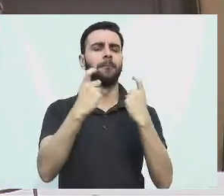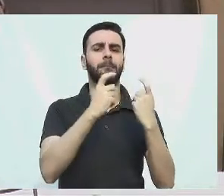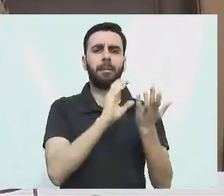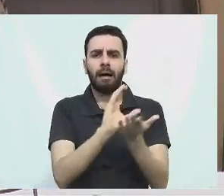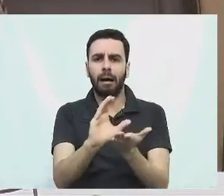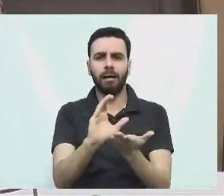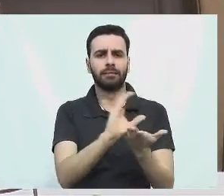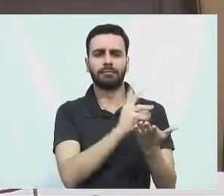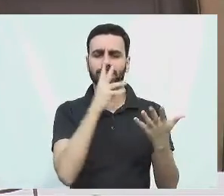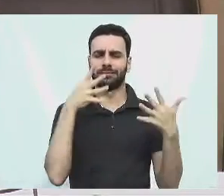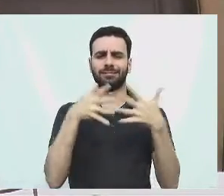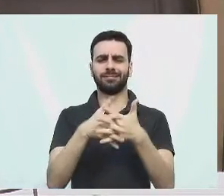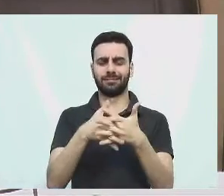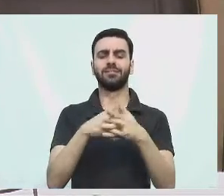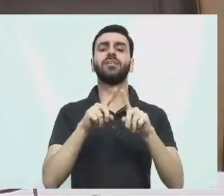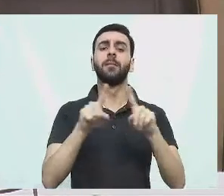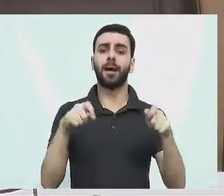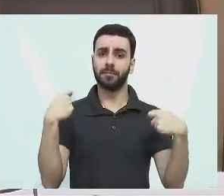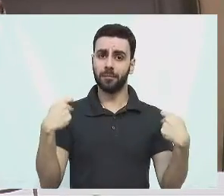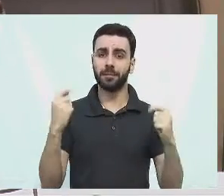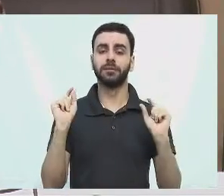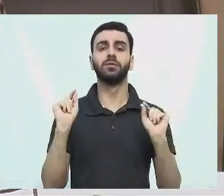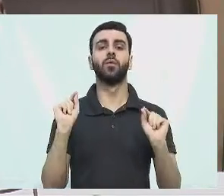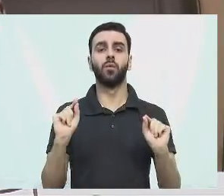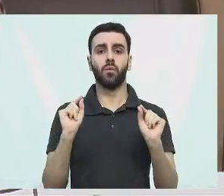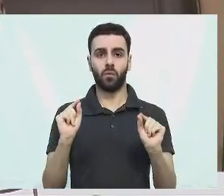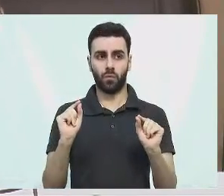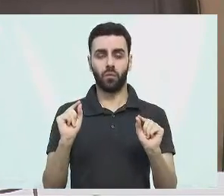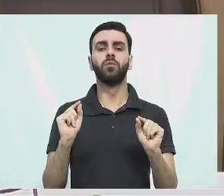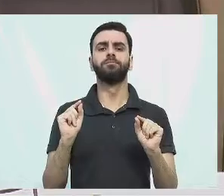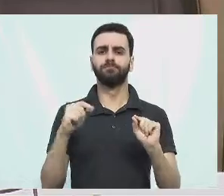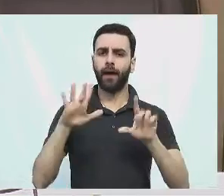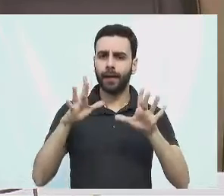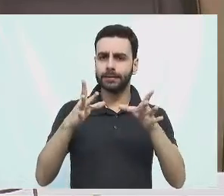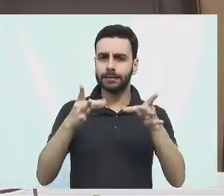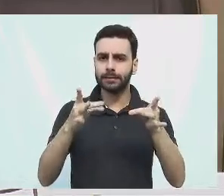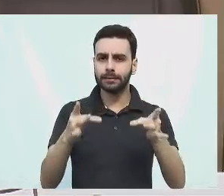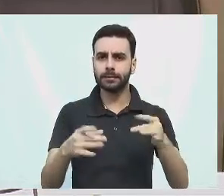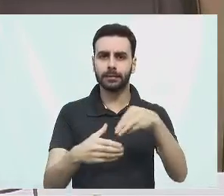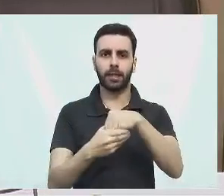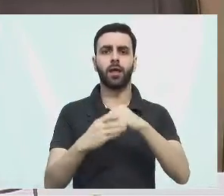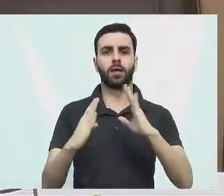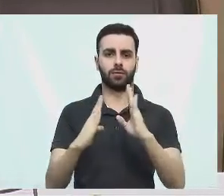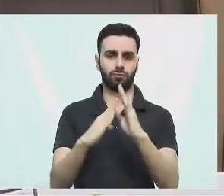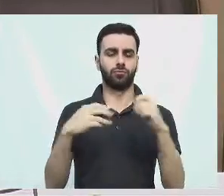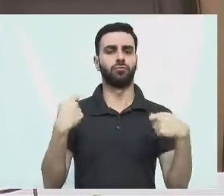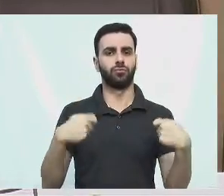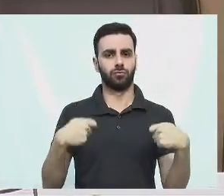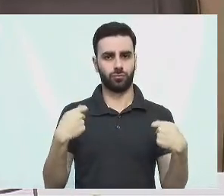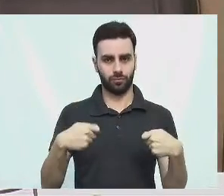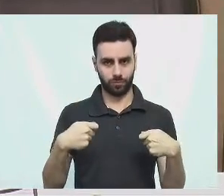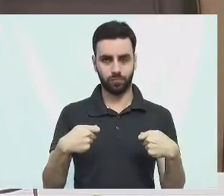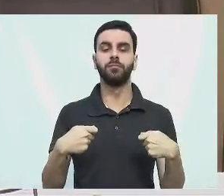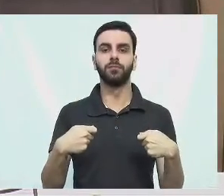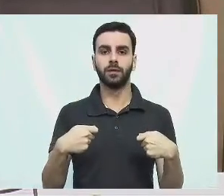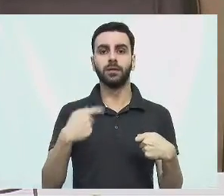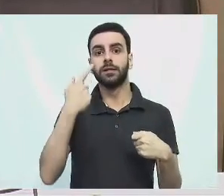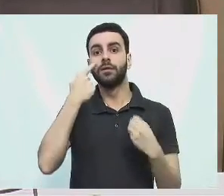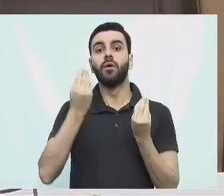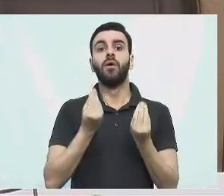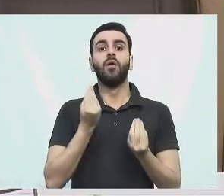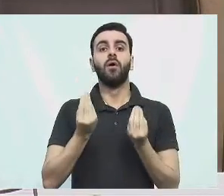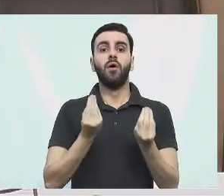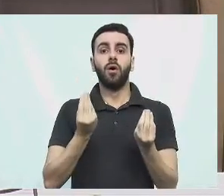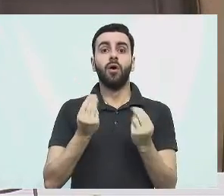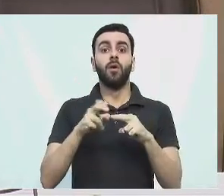pernas, mas a gente sente que precisa haver um afinamento dentro da autarquia, nesse contexto,